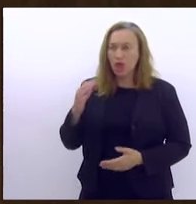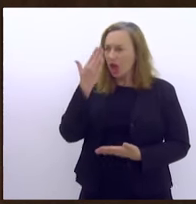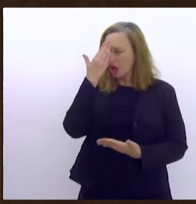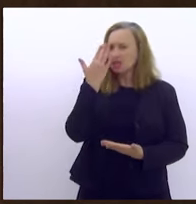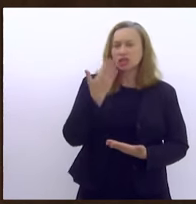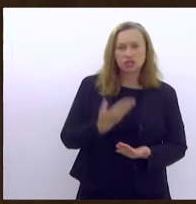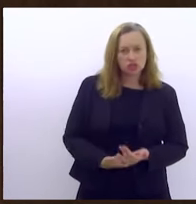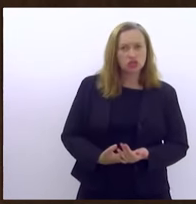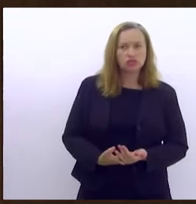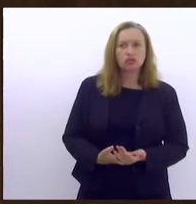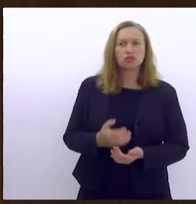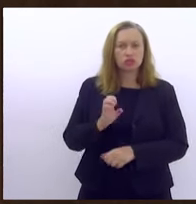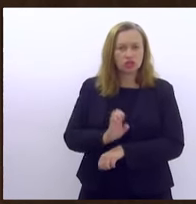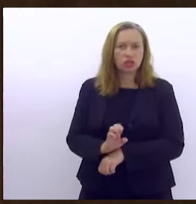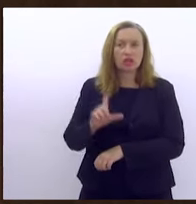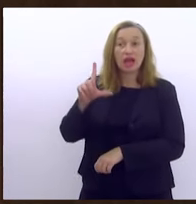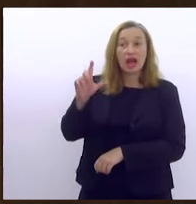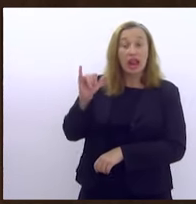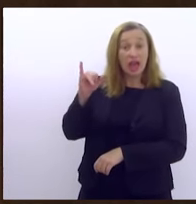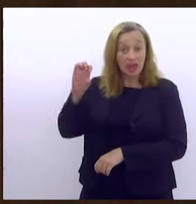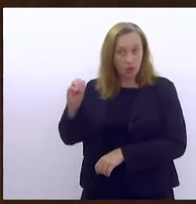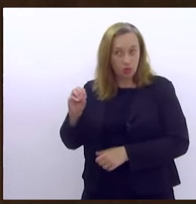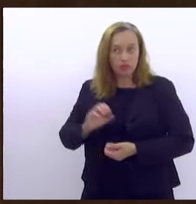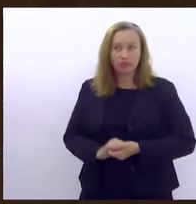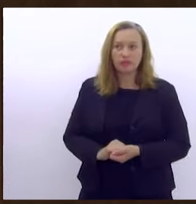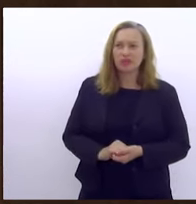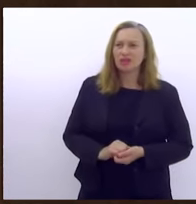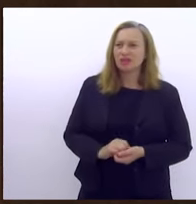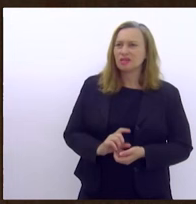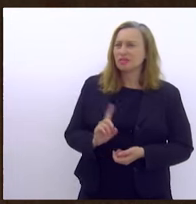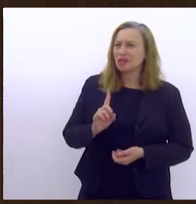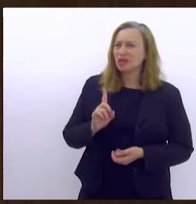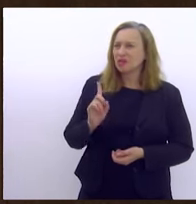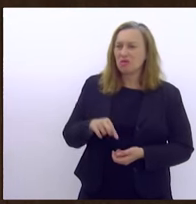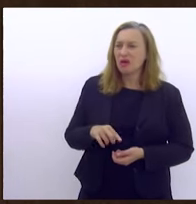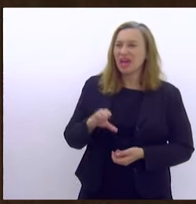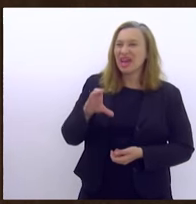acredito no Estado laico. O Estado é laico, mas não é laicista.